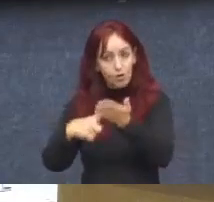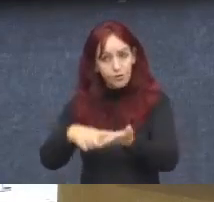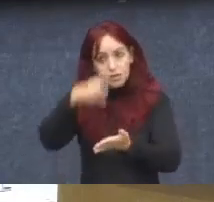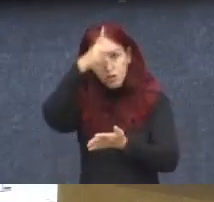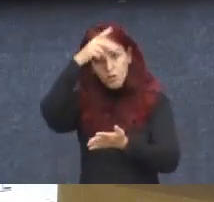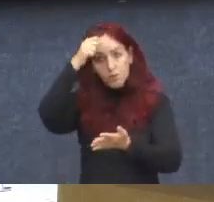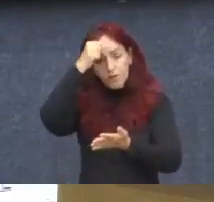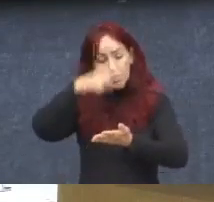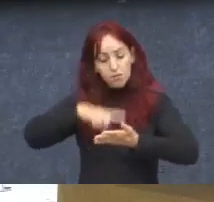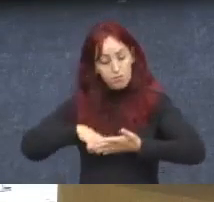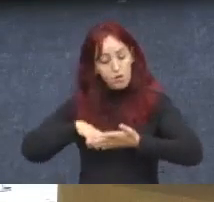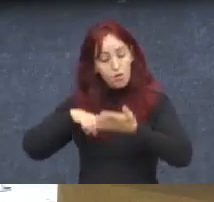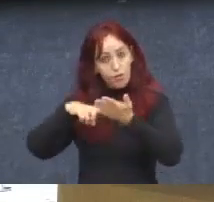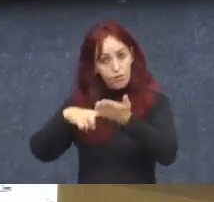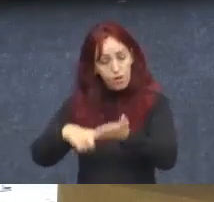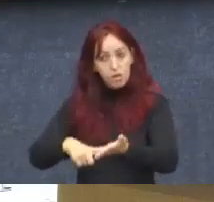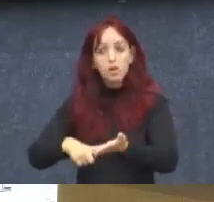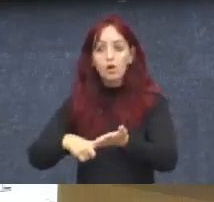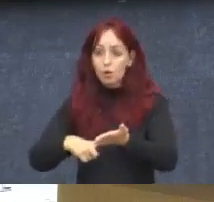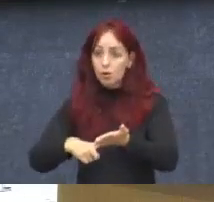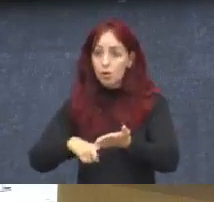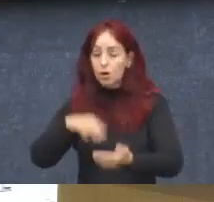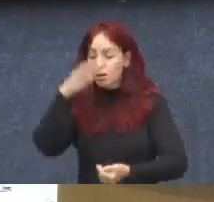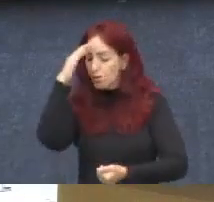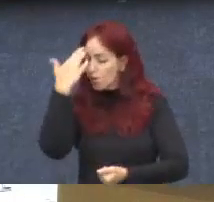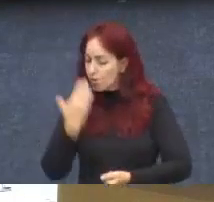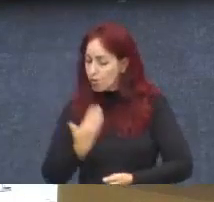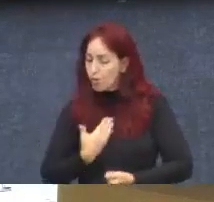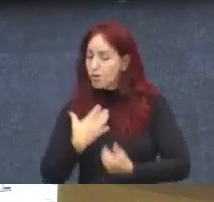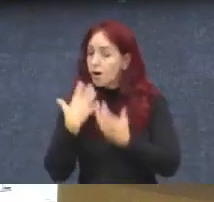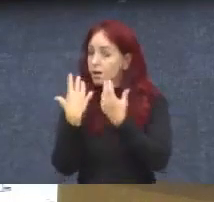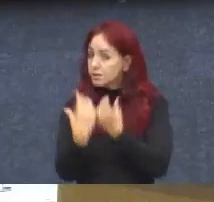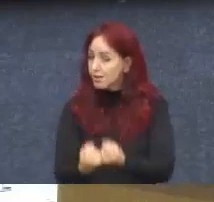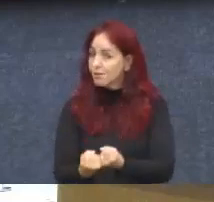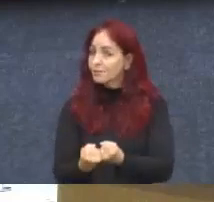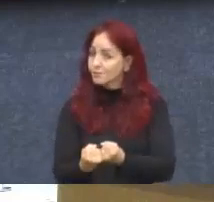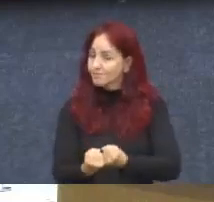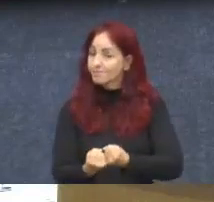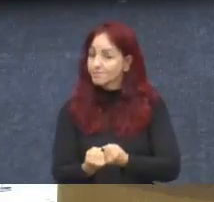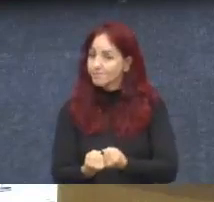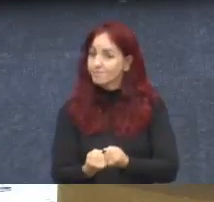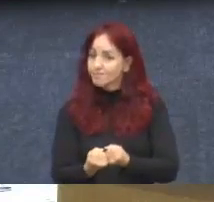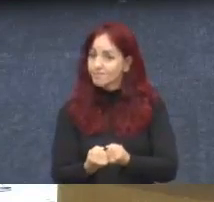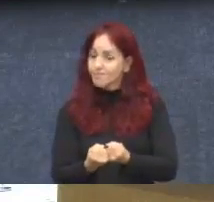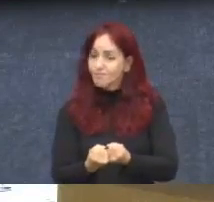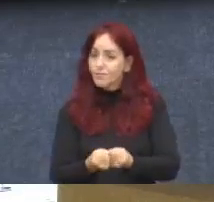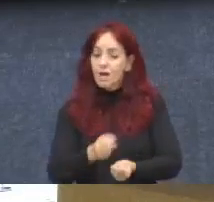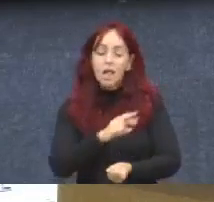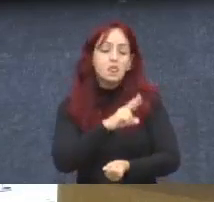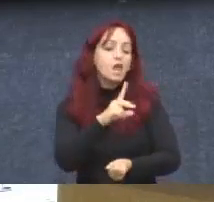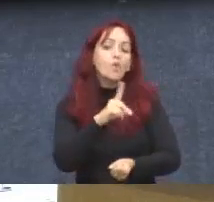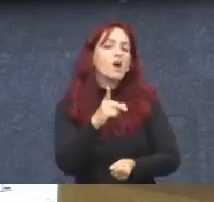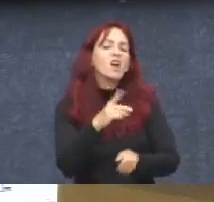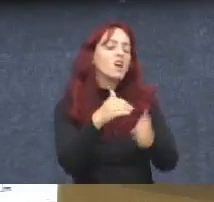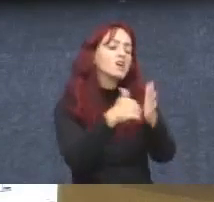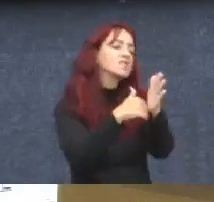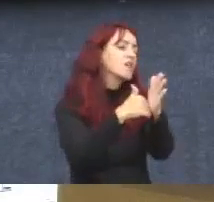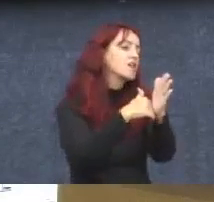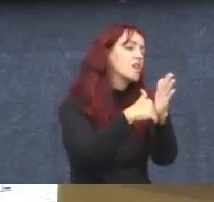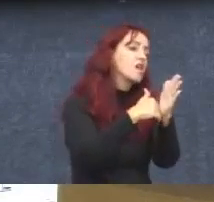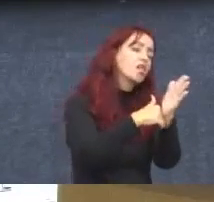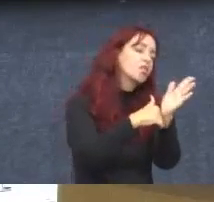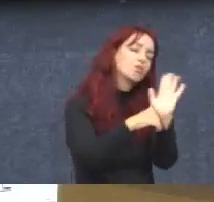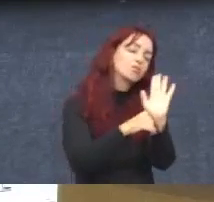Horizonte e com muita honra assumo não é segredo para ninguém que